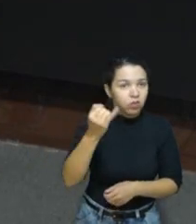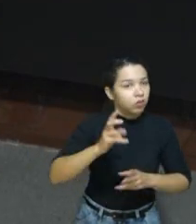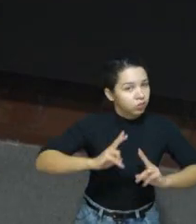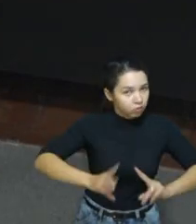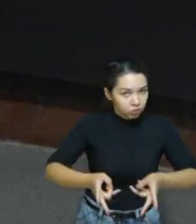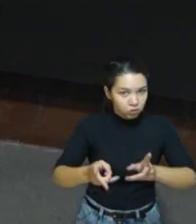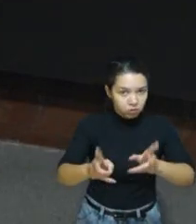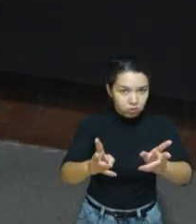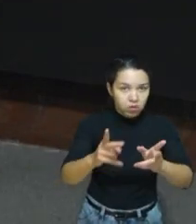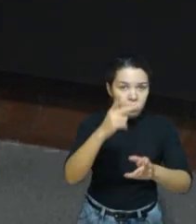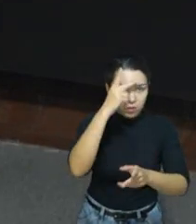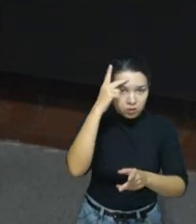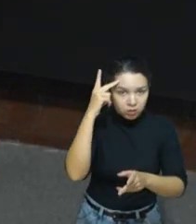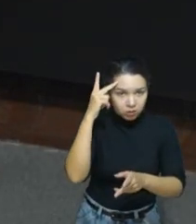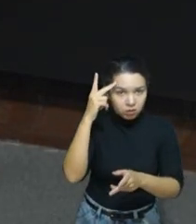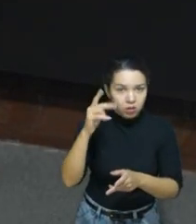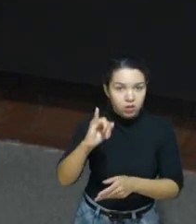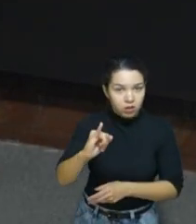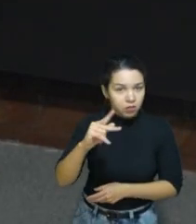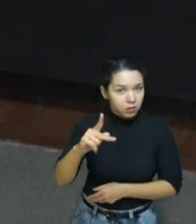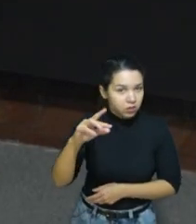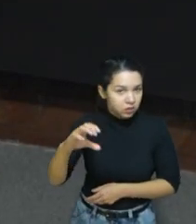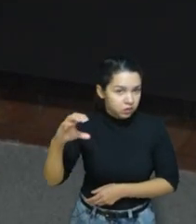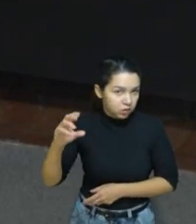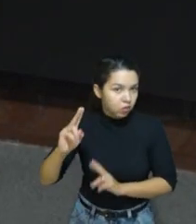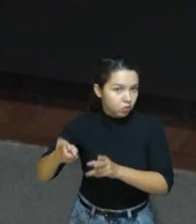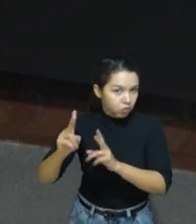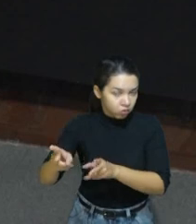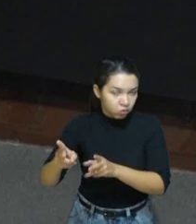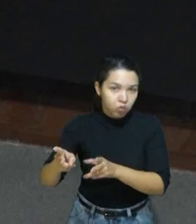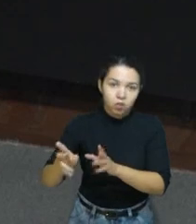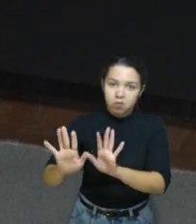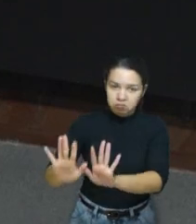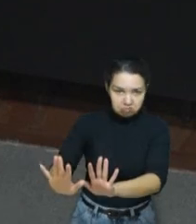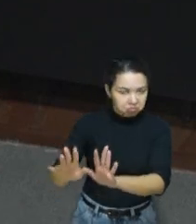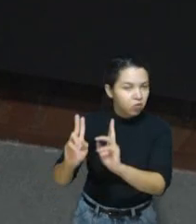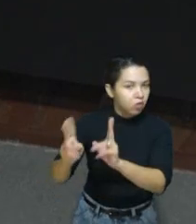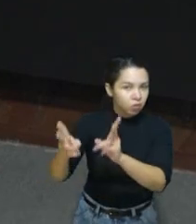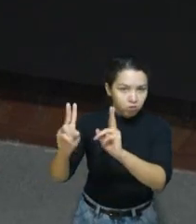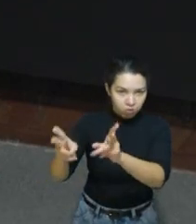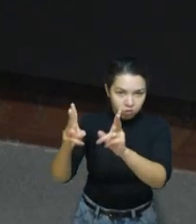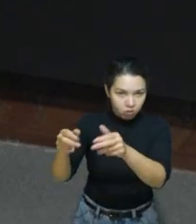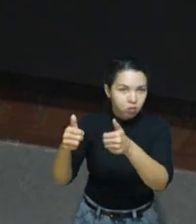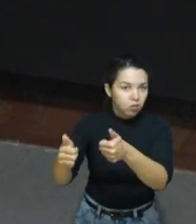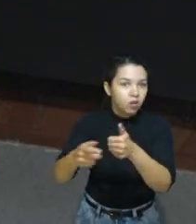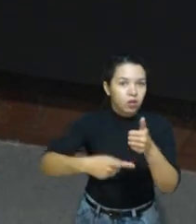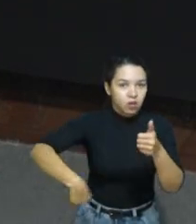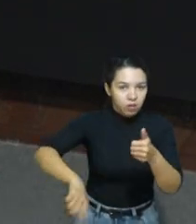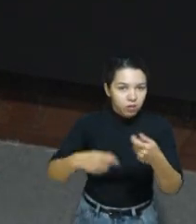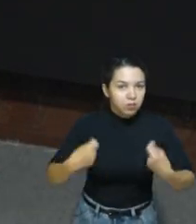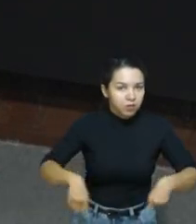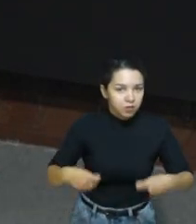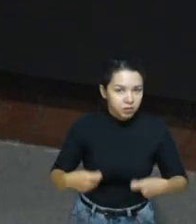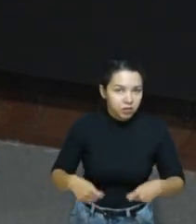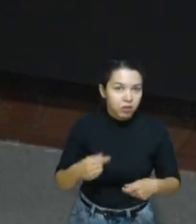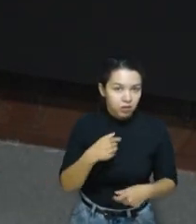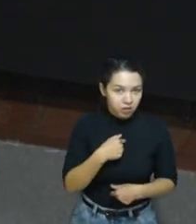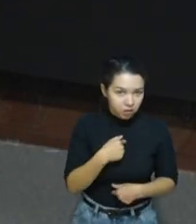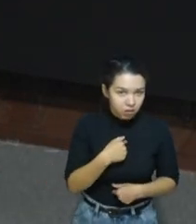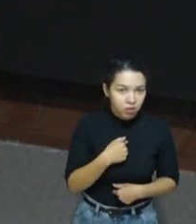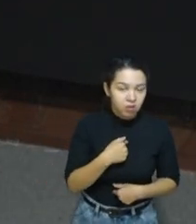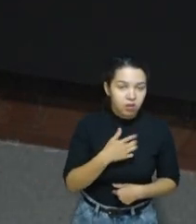Então, vamos continuar. Tem gente que vai continuar no IPCC, que vai continuar nesse. Vamos lá. Mas vamos...